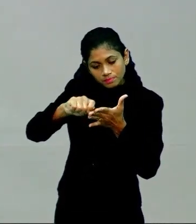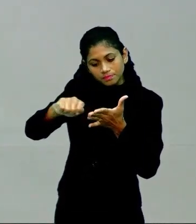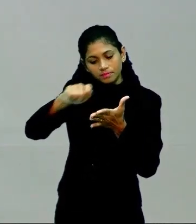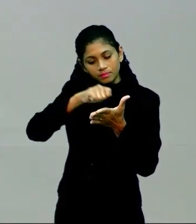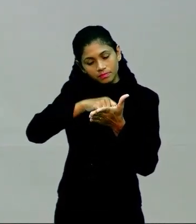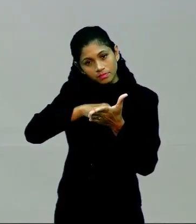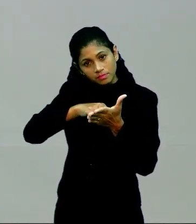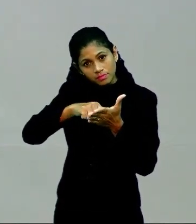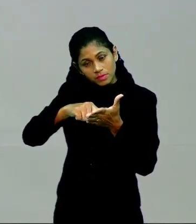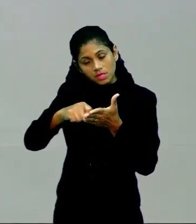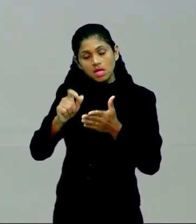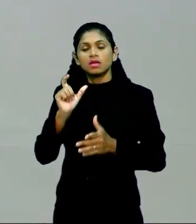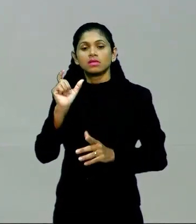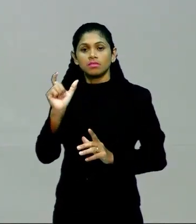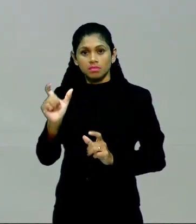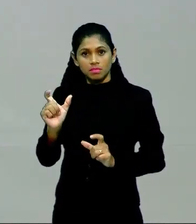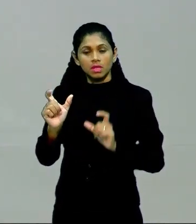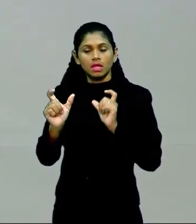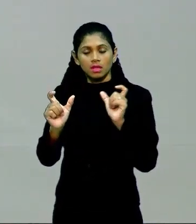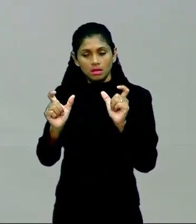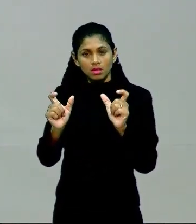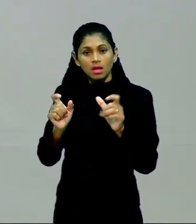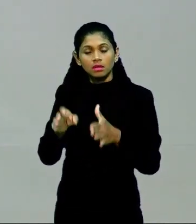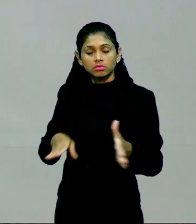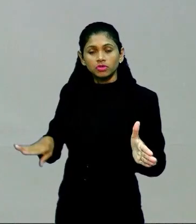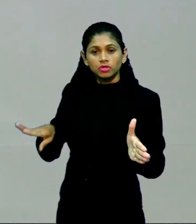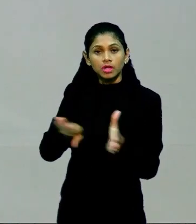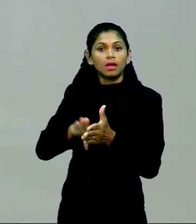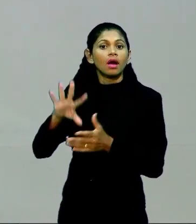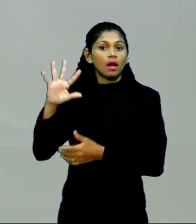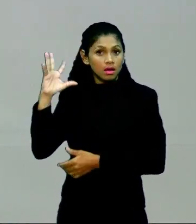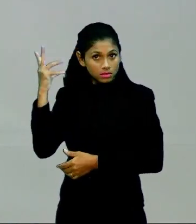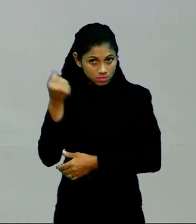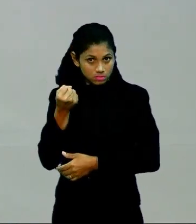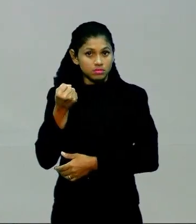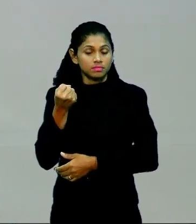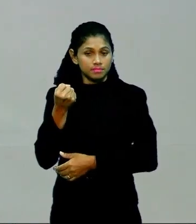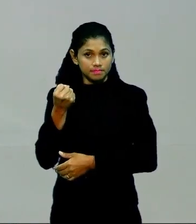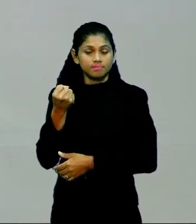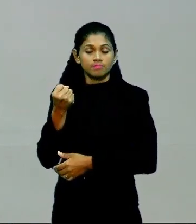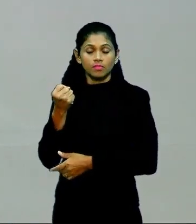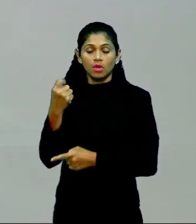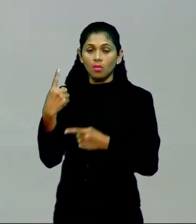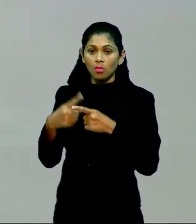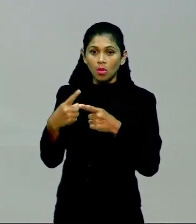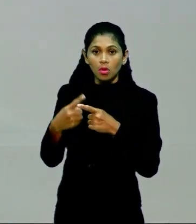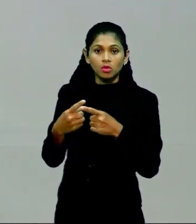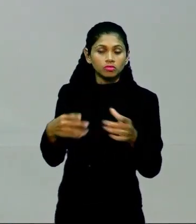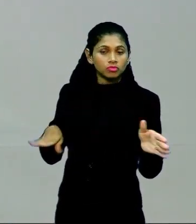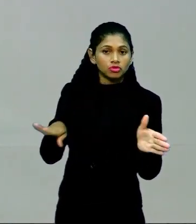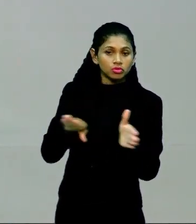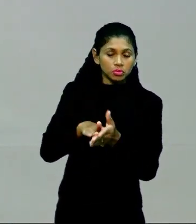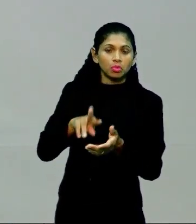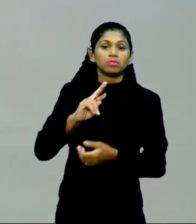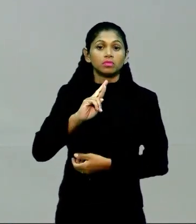que podem fazer com que você chegue à conclusão dessas respostas, ok? Você pode encontrar palavras cognatas,